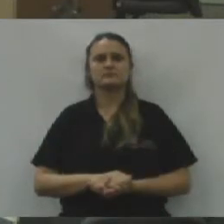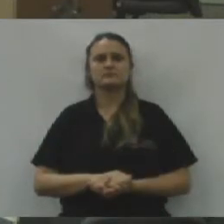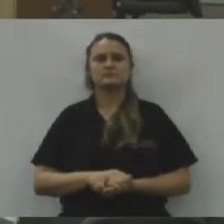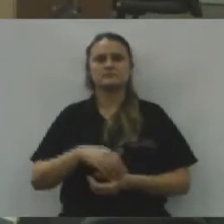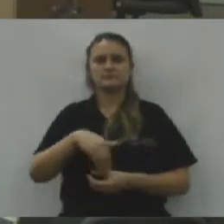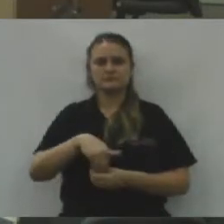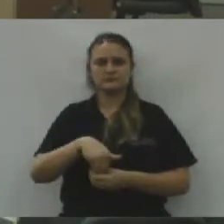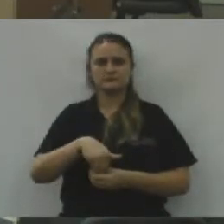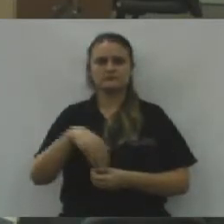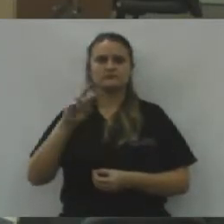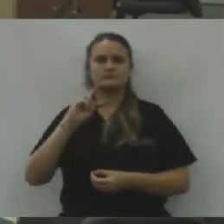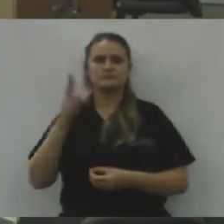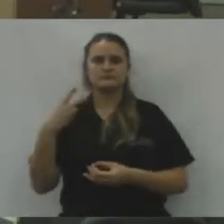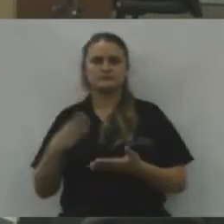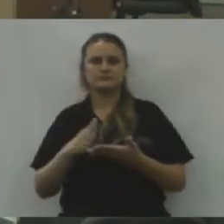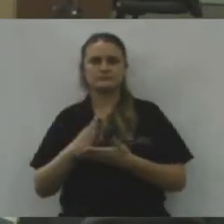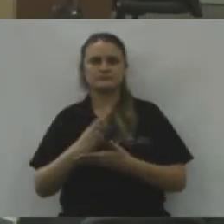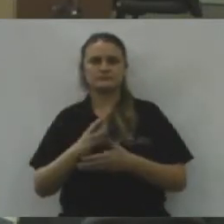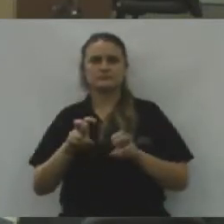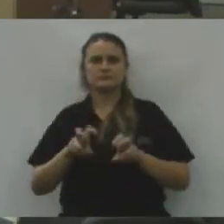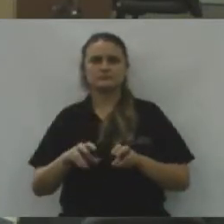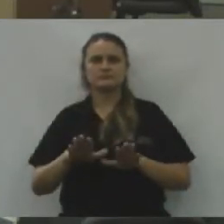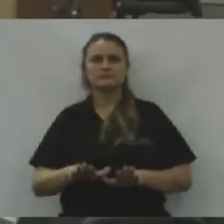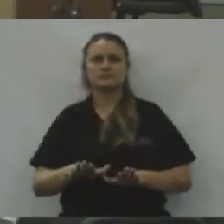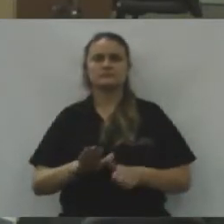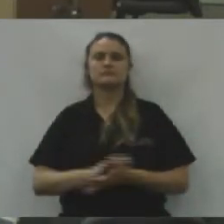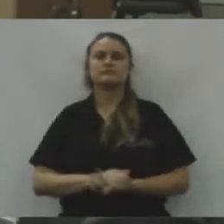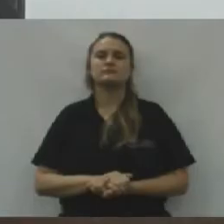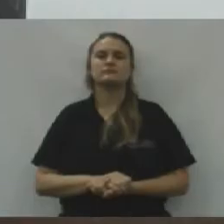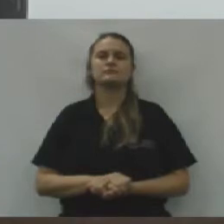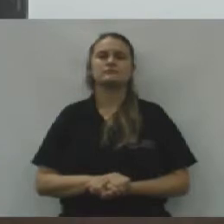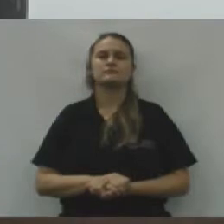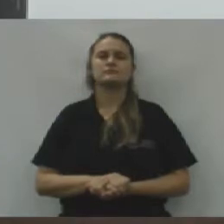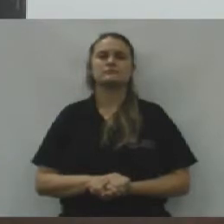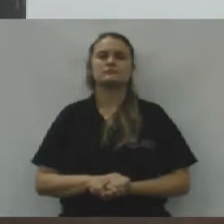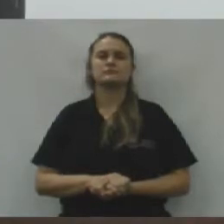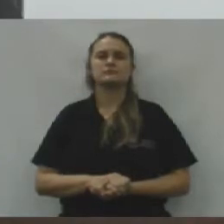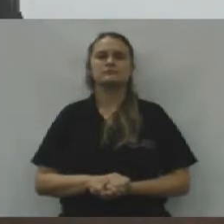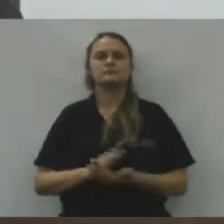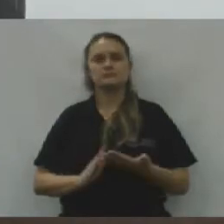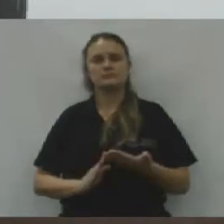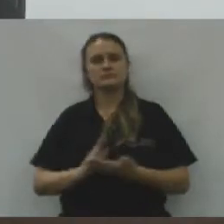Em votação, senhores vereadores que aprovam, permaneçam como estão.